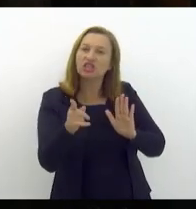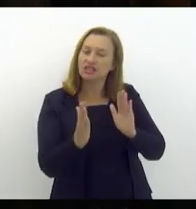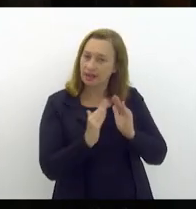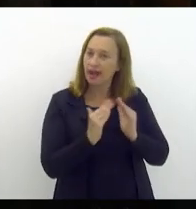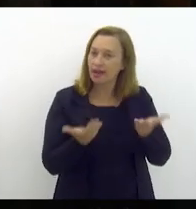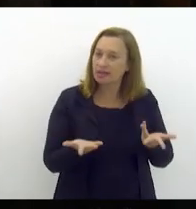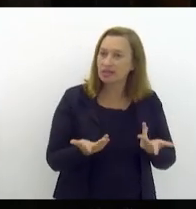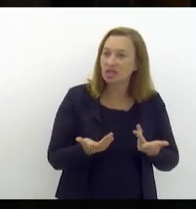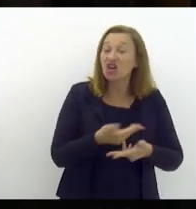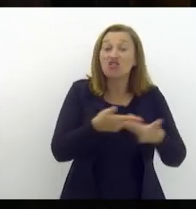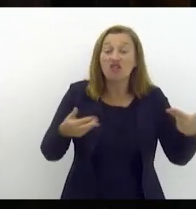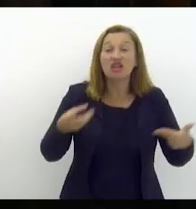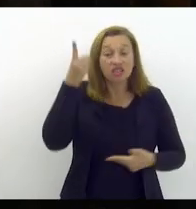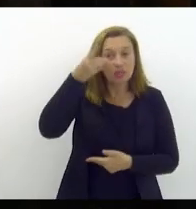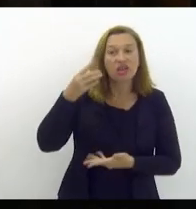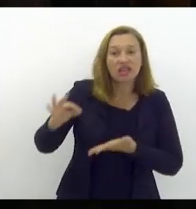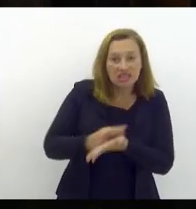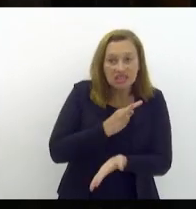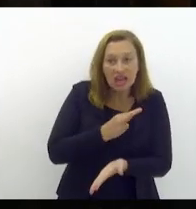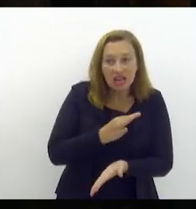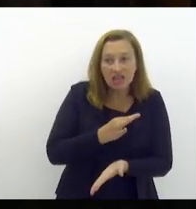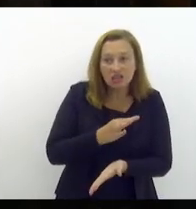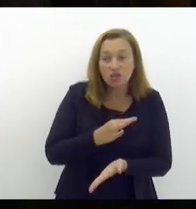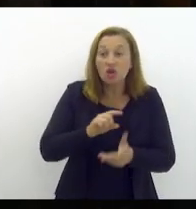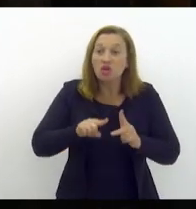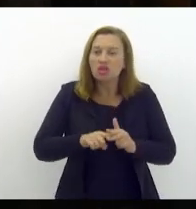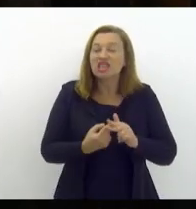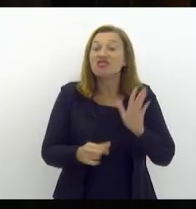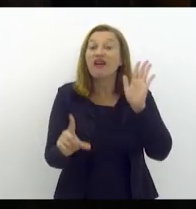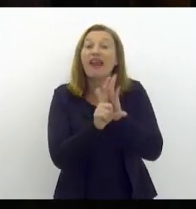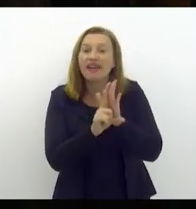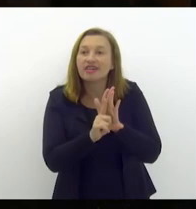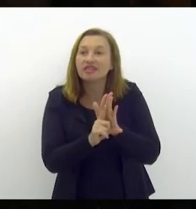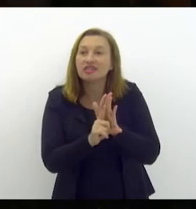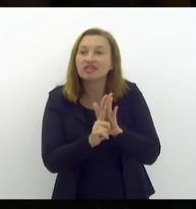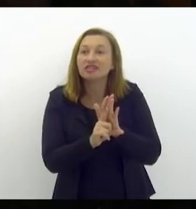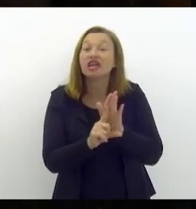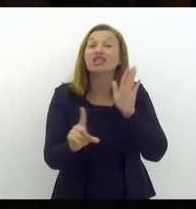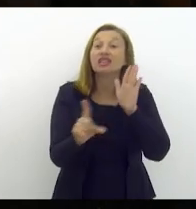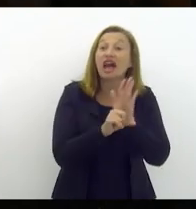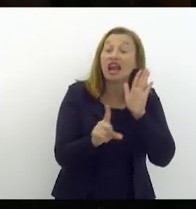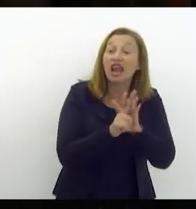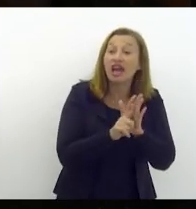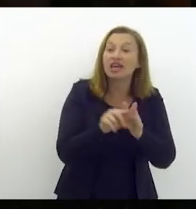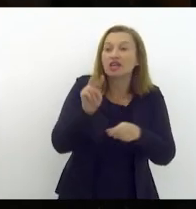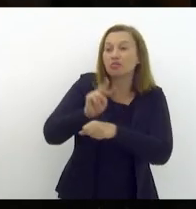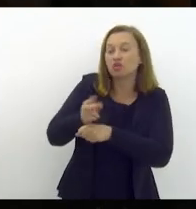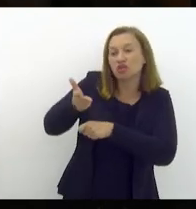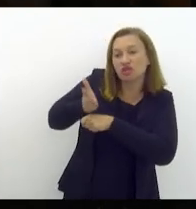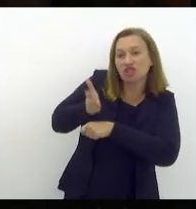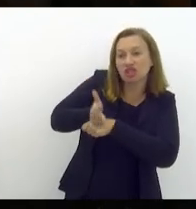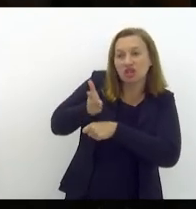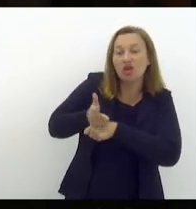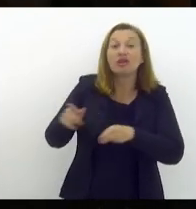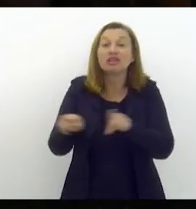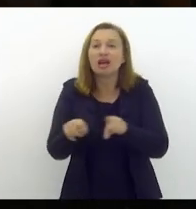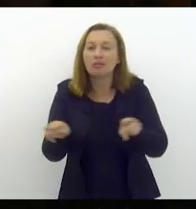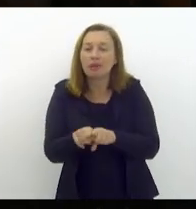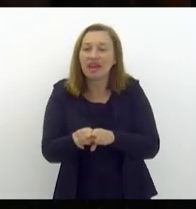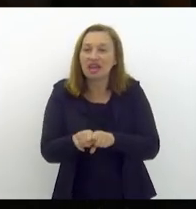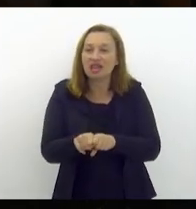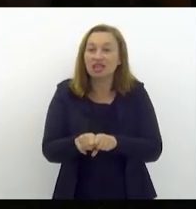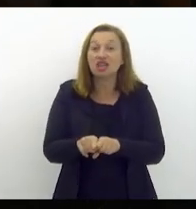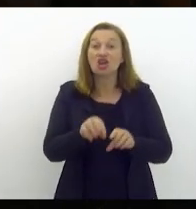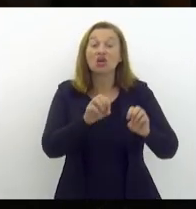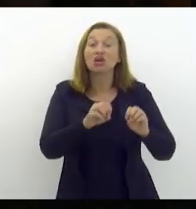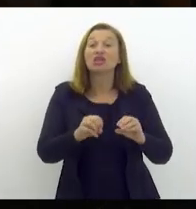casa, e vários deputados assinaram uma alteração na lei que foi do monitoramento de campo, para que a gente estenda também a rede pública de